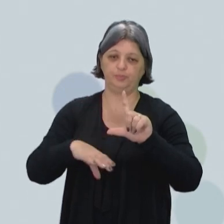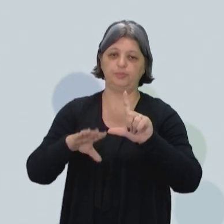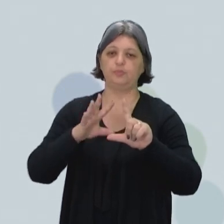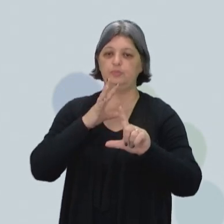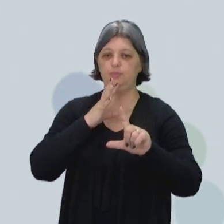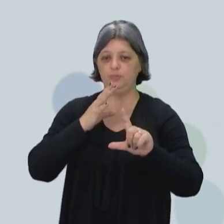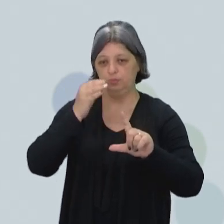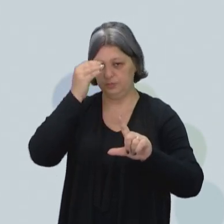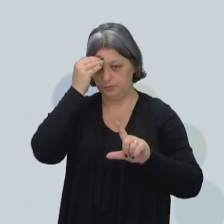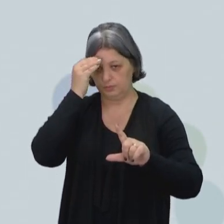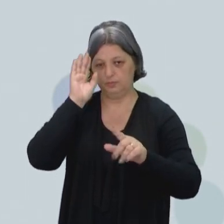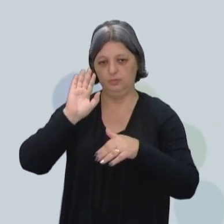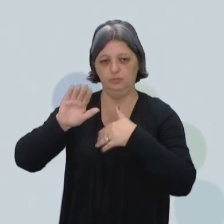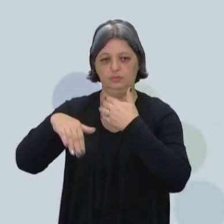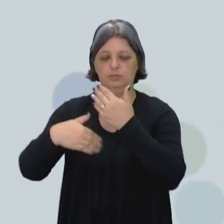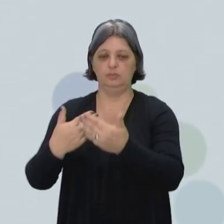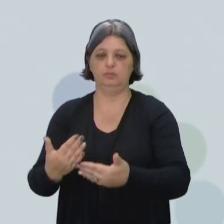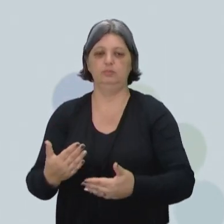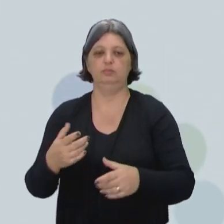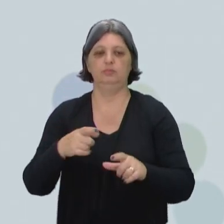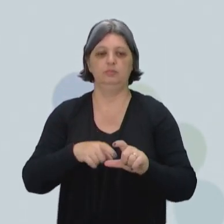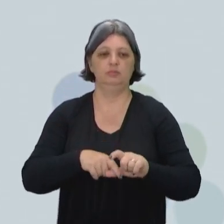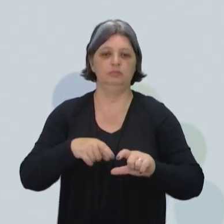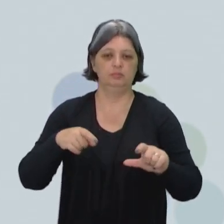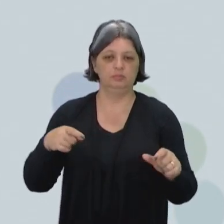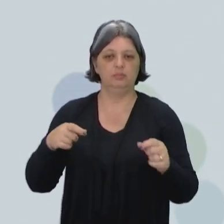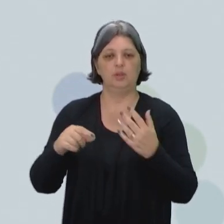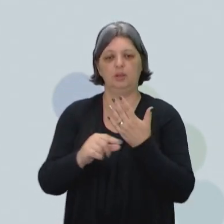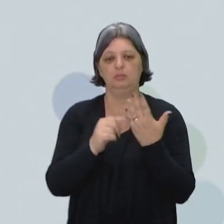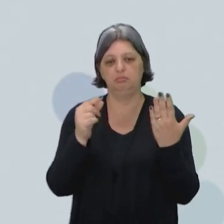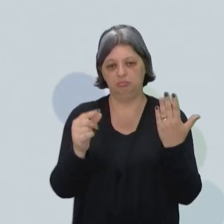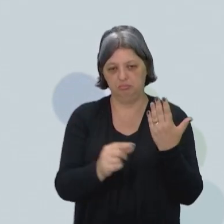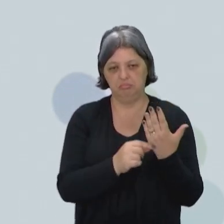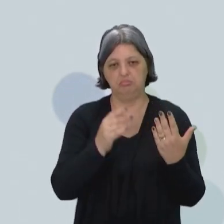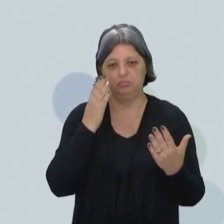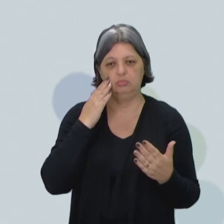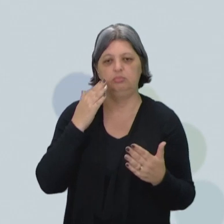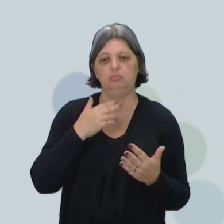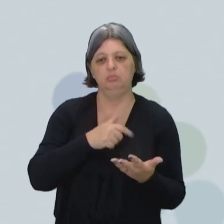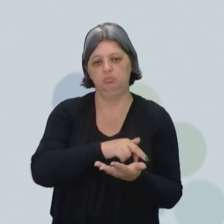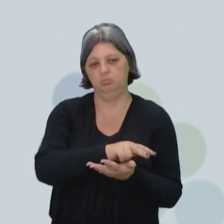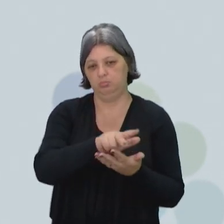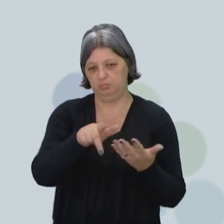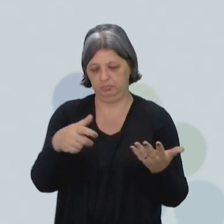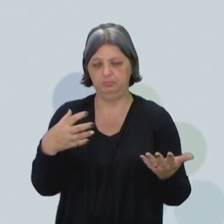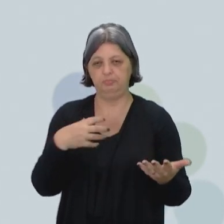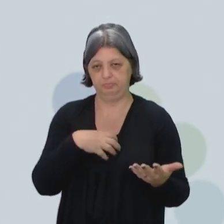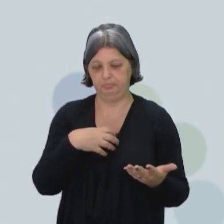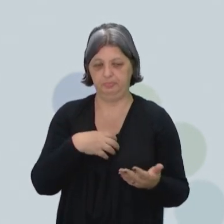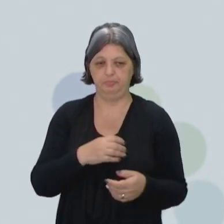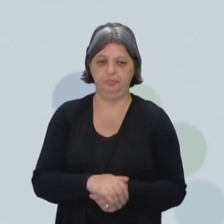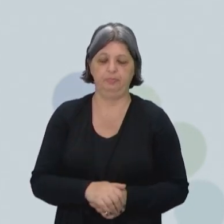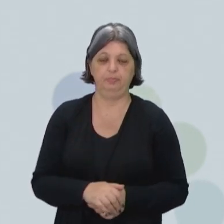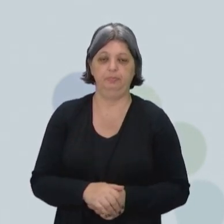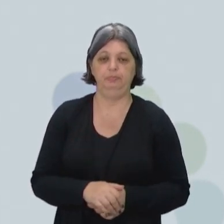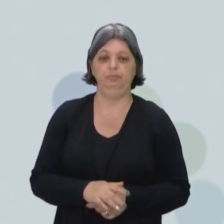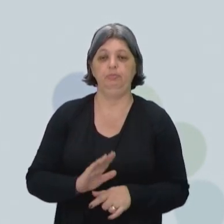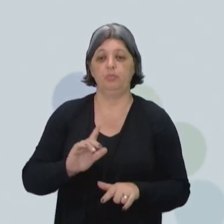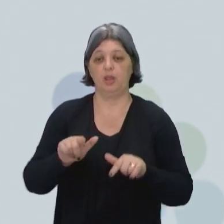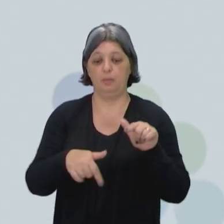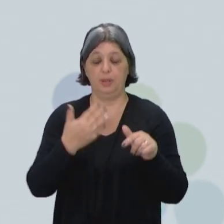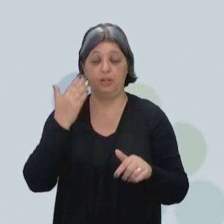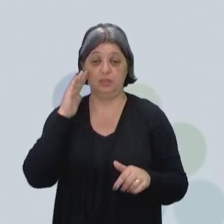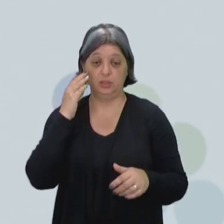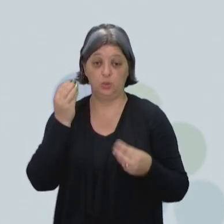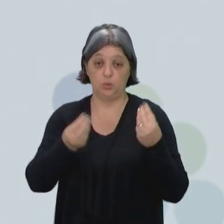desenvolvam a autoria e tenham condições de se expressar nos mais diversos formatos. Então, trabalhar, entender como funcionam